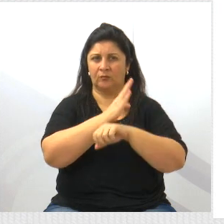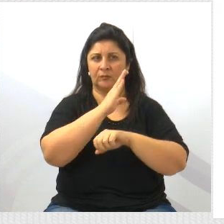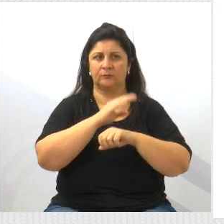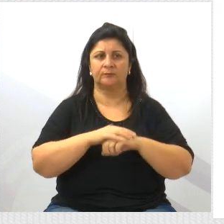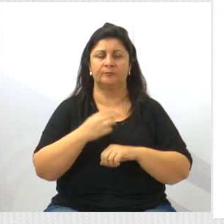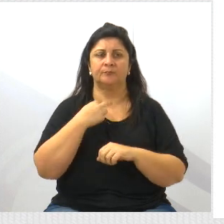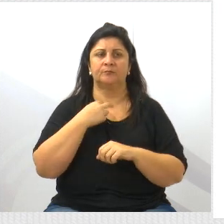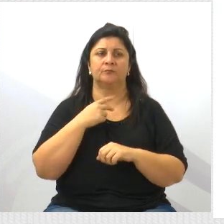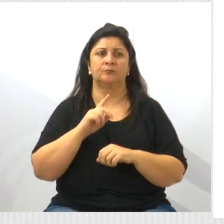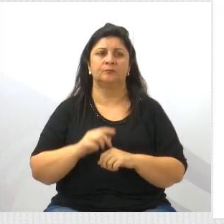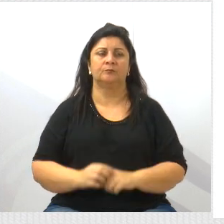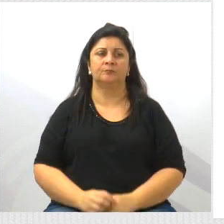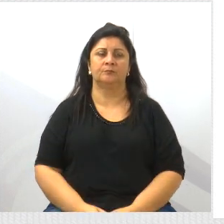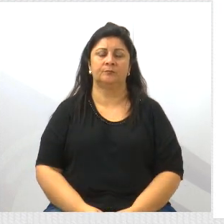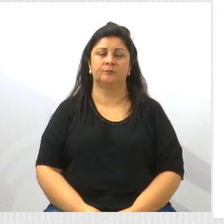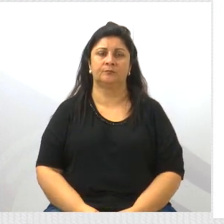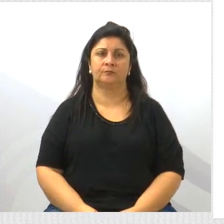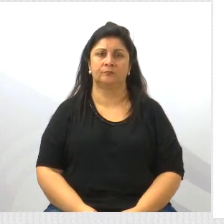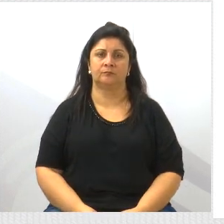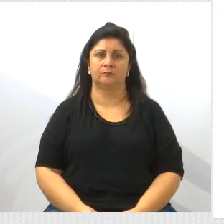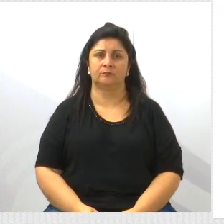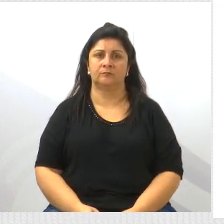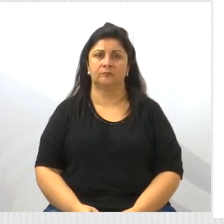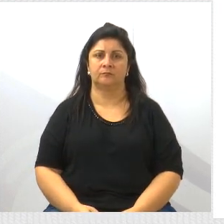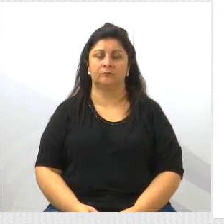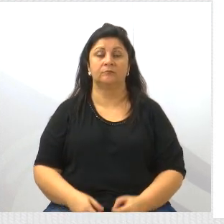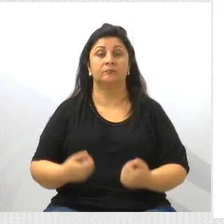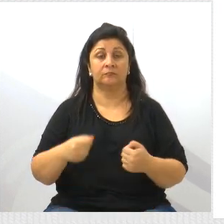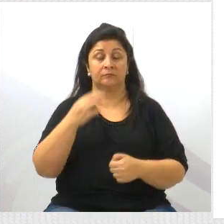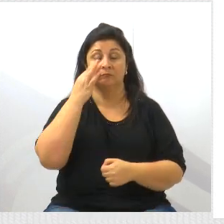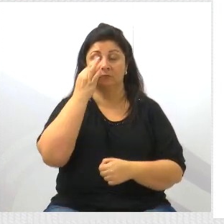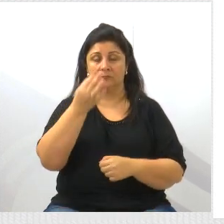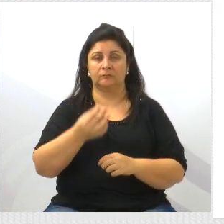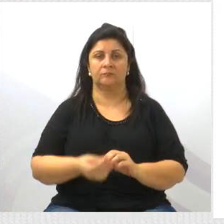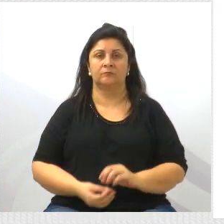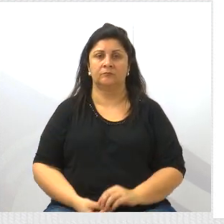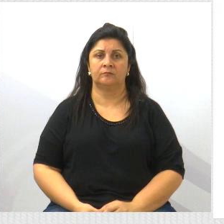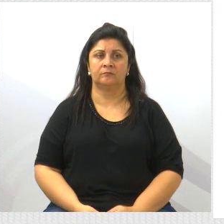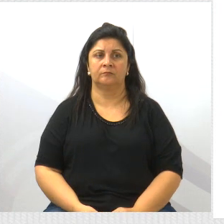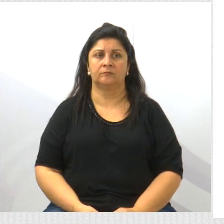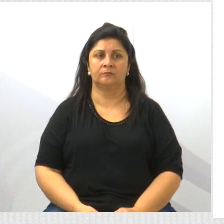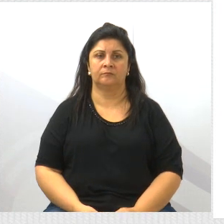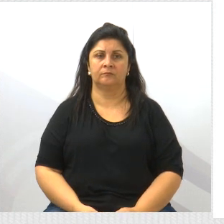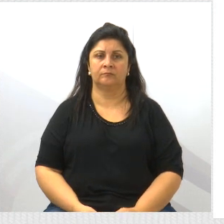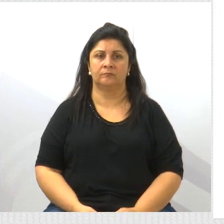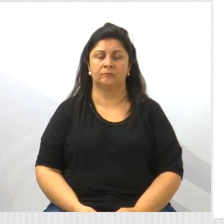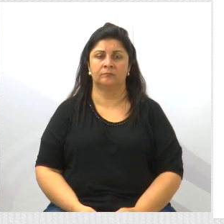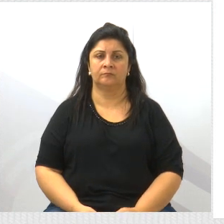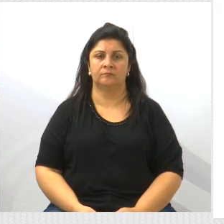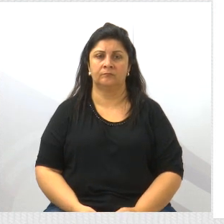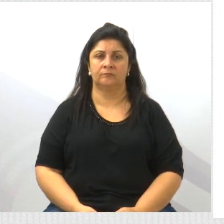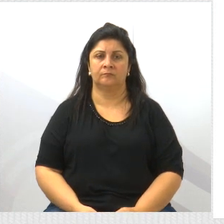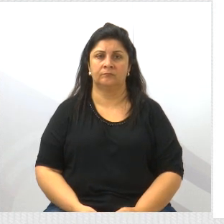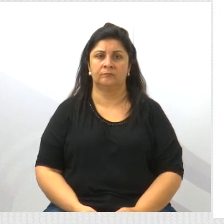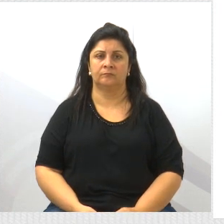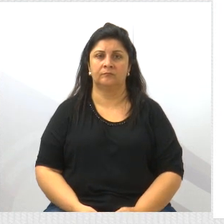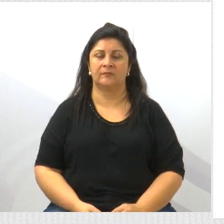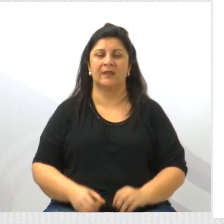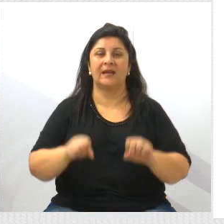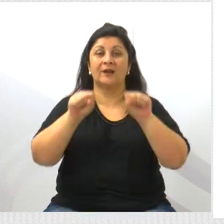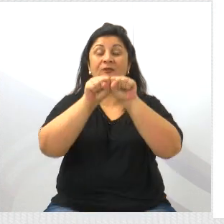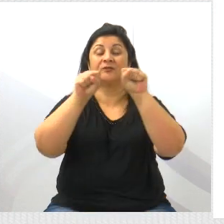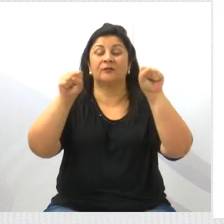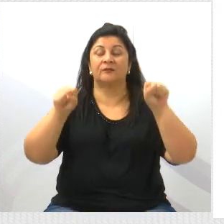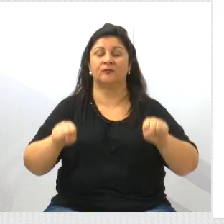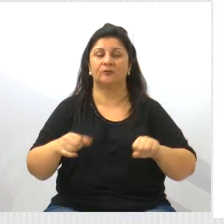fundação. Então, a gente tem que prestar atenção nessas condições. Não pode se enquadrar dentro